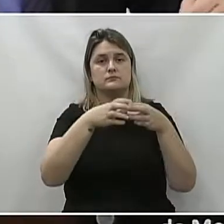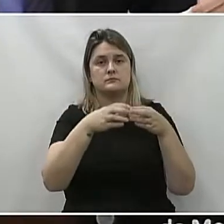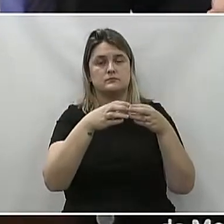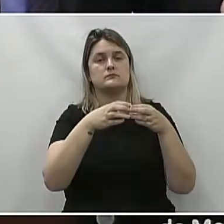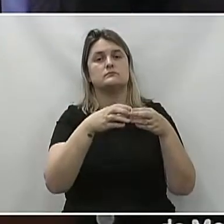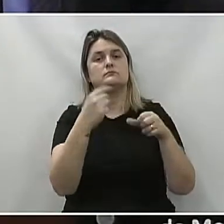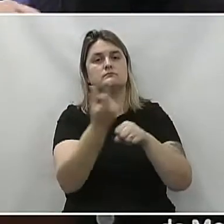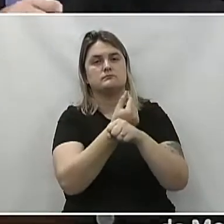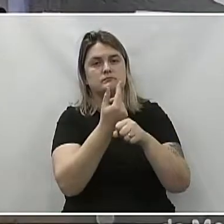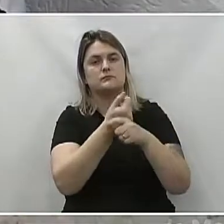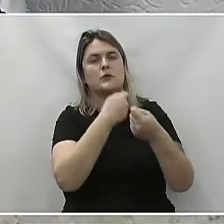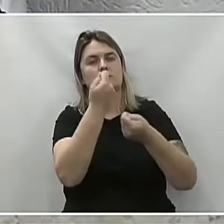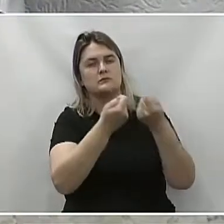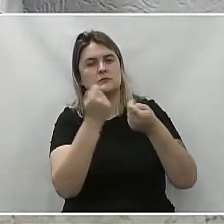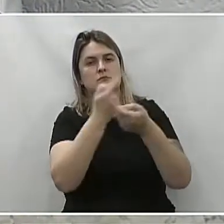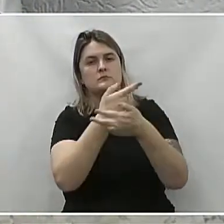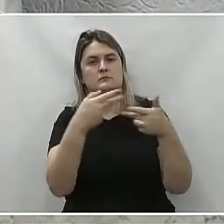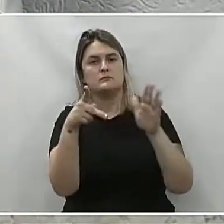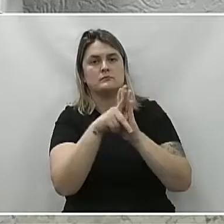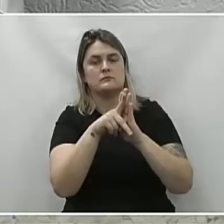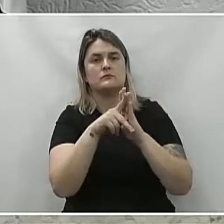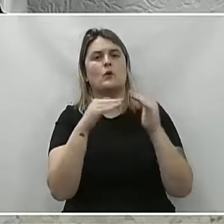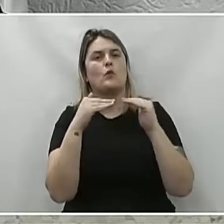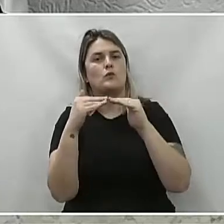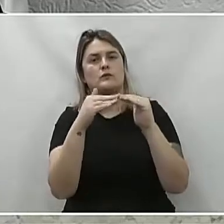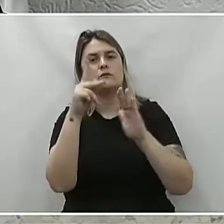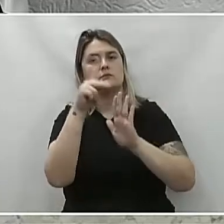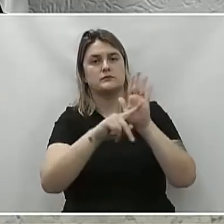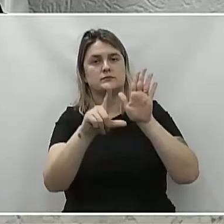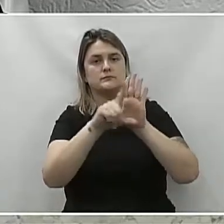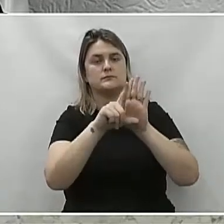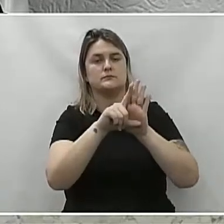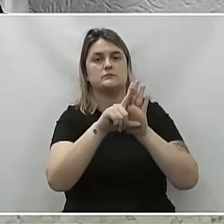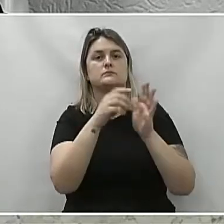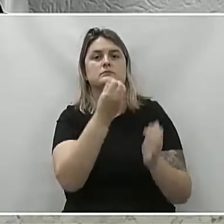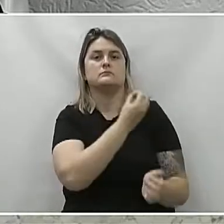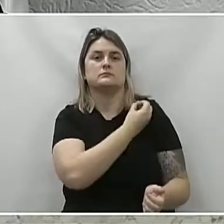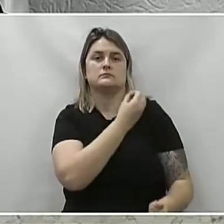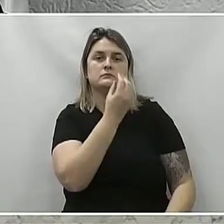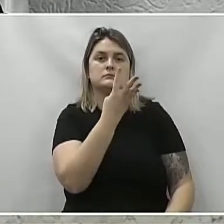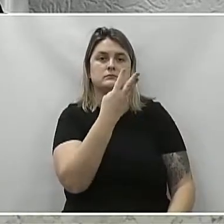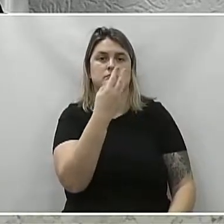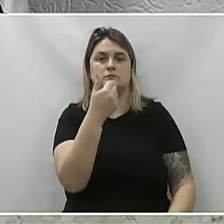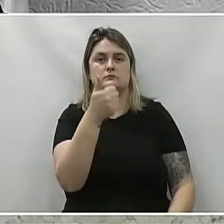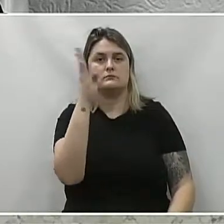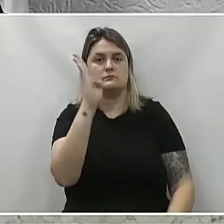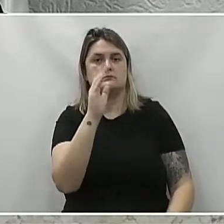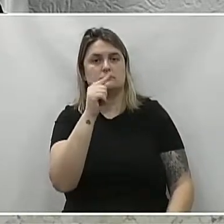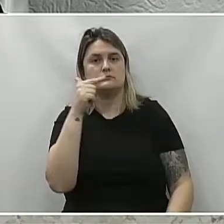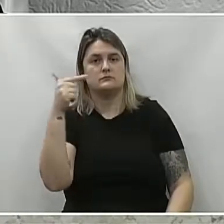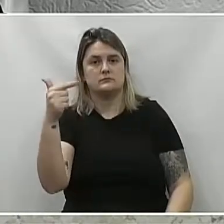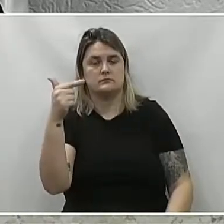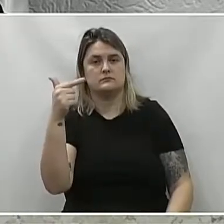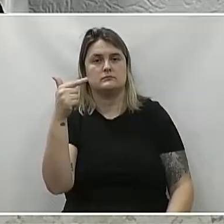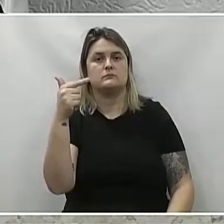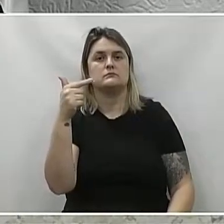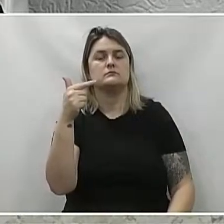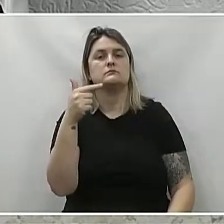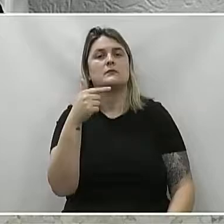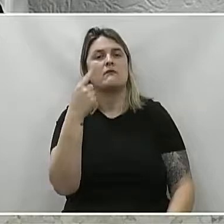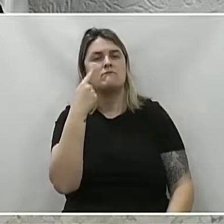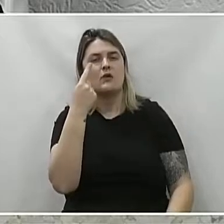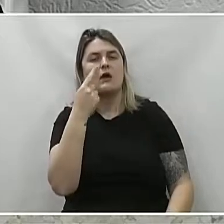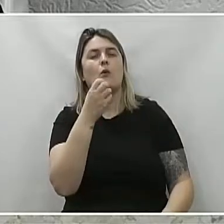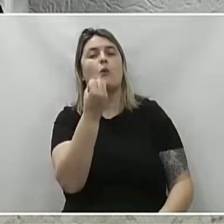da Comissão de Finanças, Orçamento e Patrimônio, favorável ao projeto de lei ordinária de número 41 de 2022.